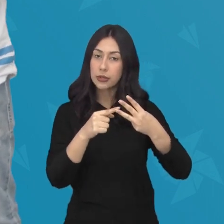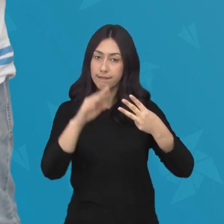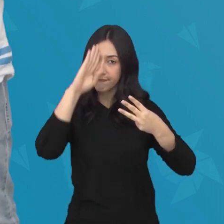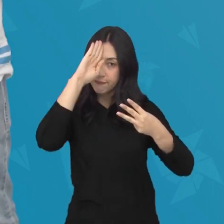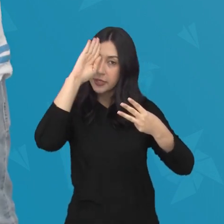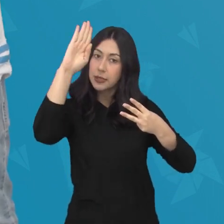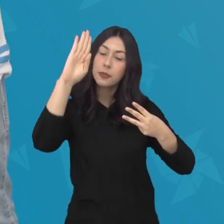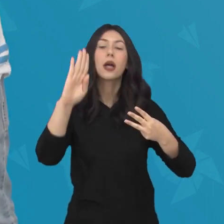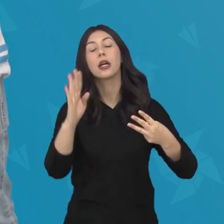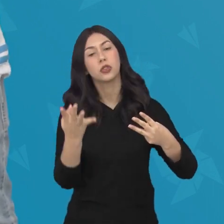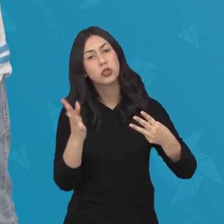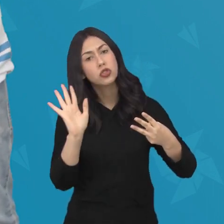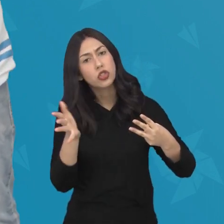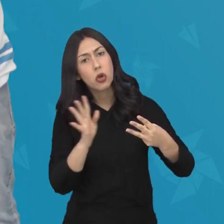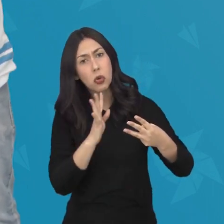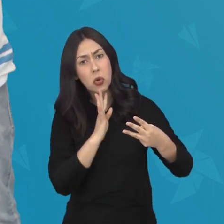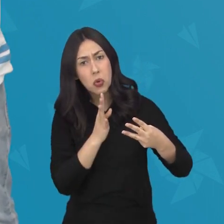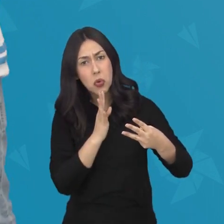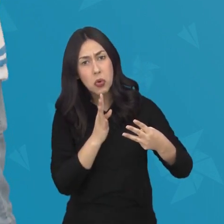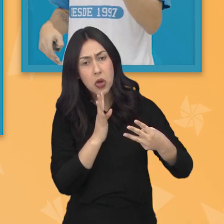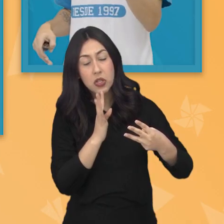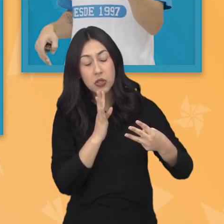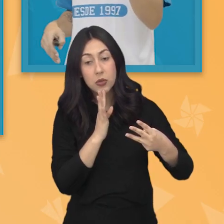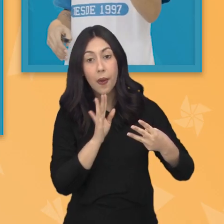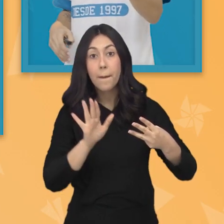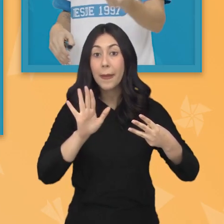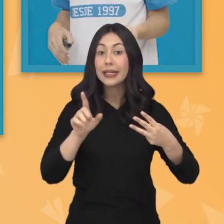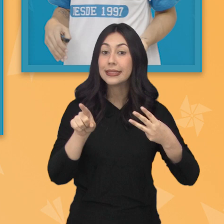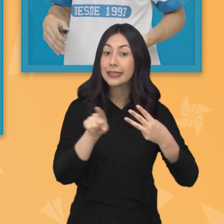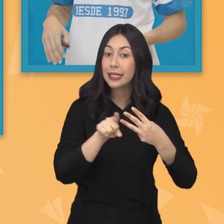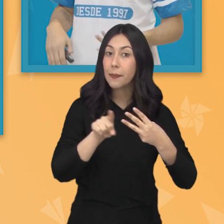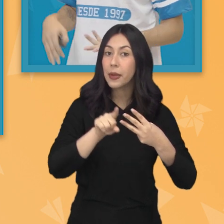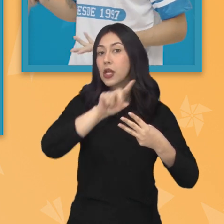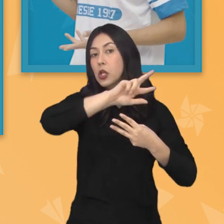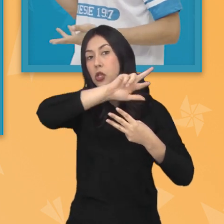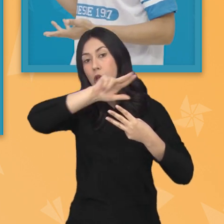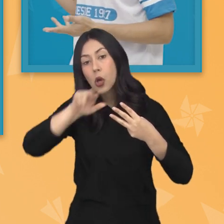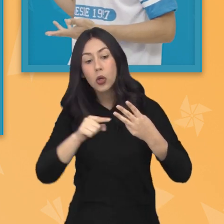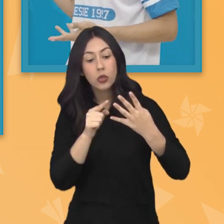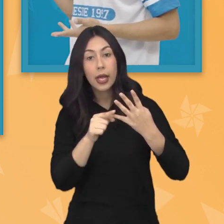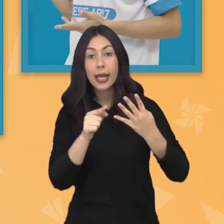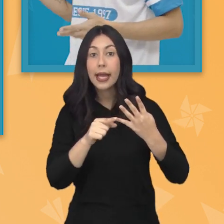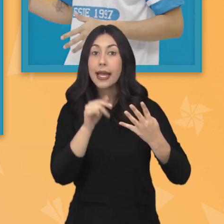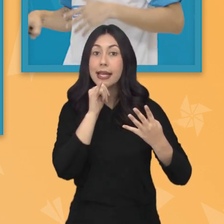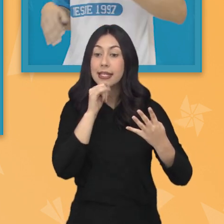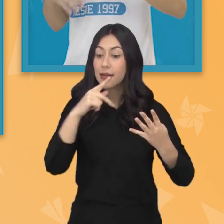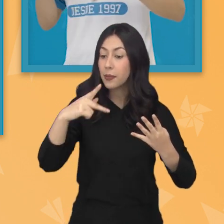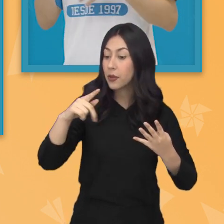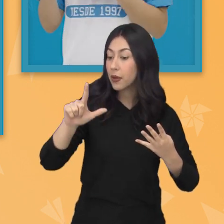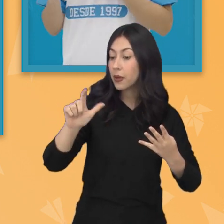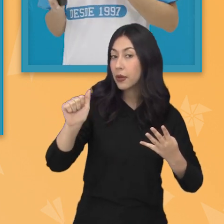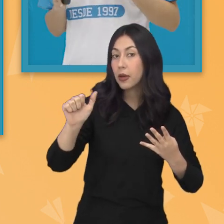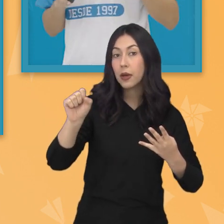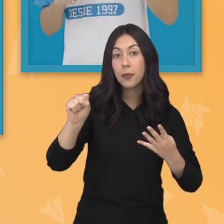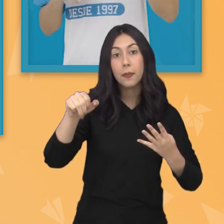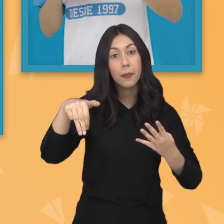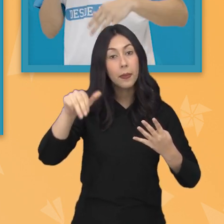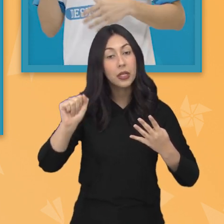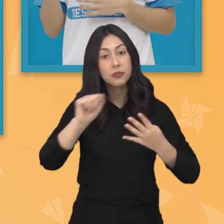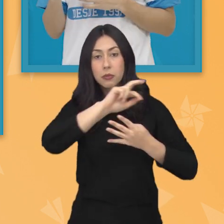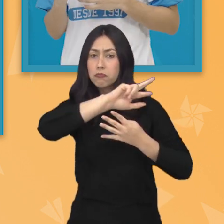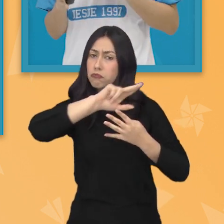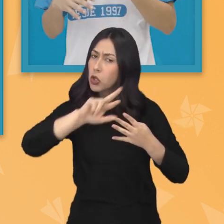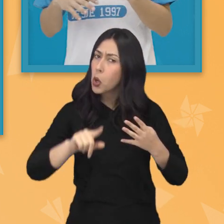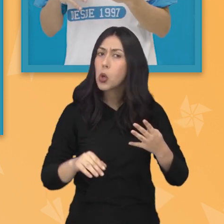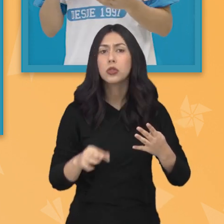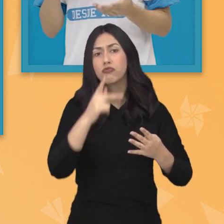3 mais empíricos e mais presentes no nosso dia a dia. Mas também existem outros estados, como o plasma, por exemplo, e diversos outros que cientistas do